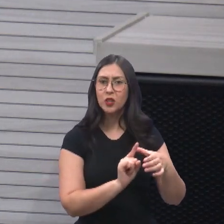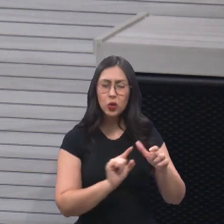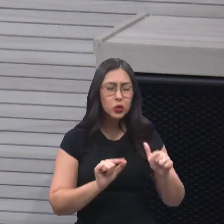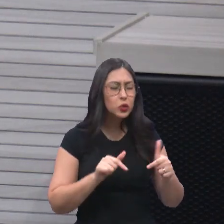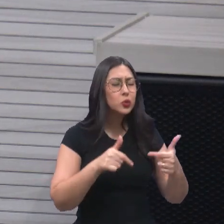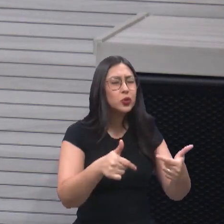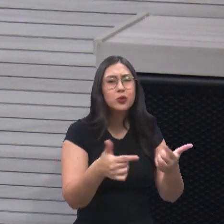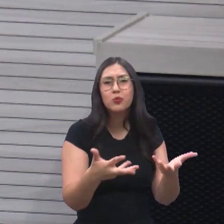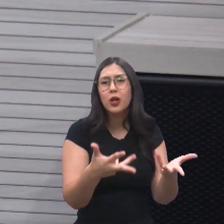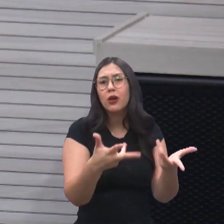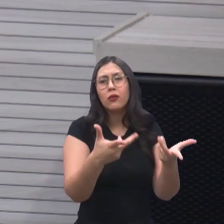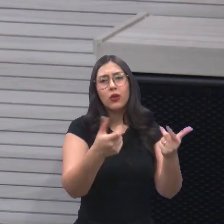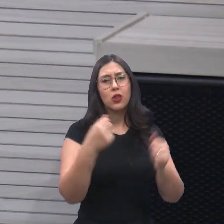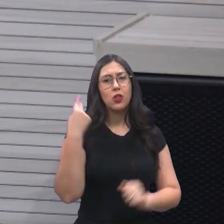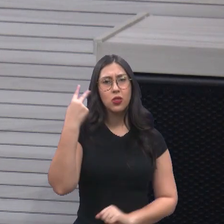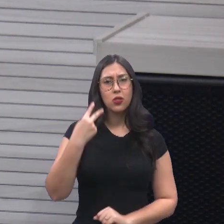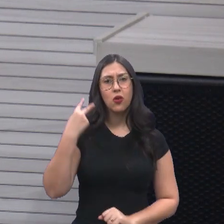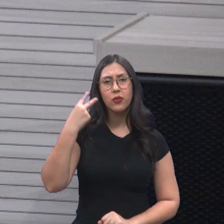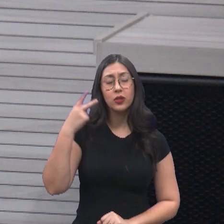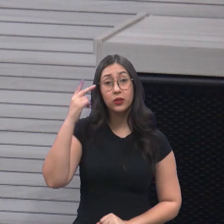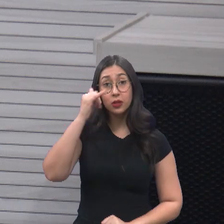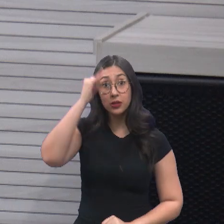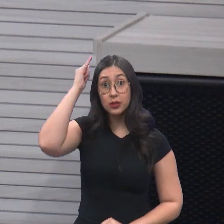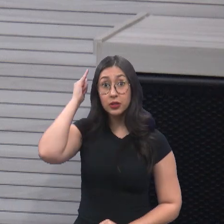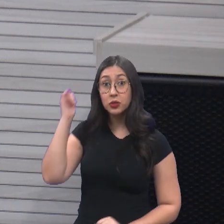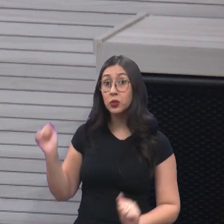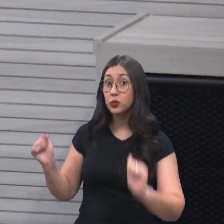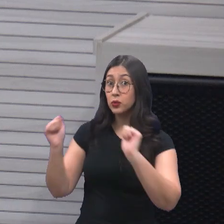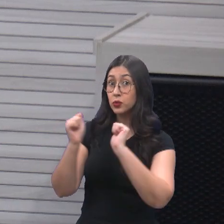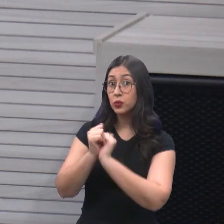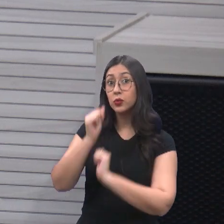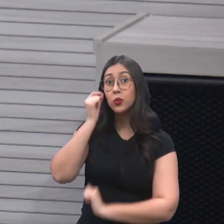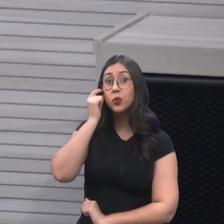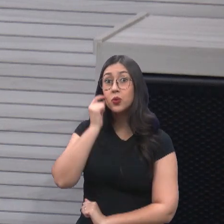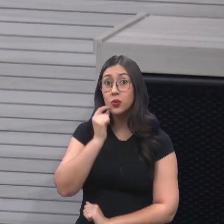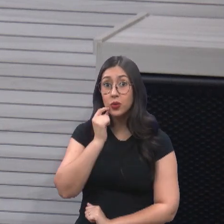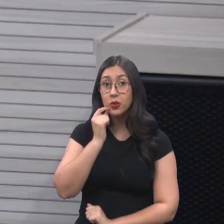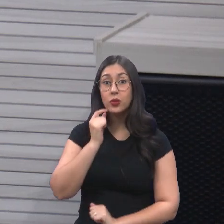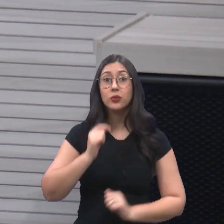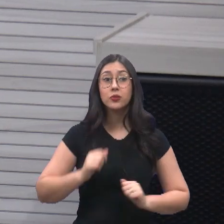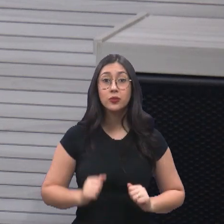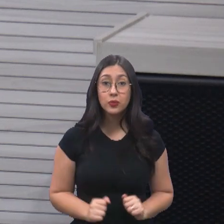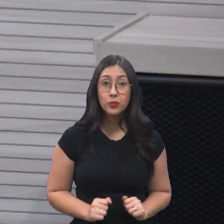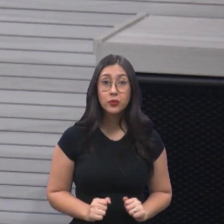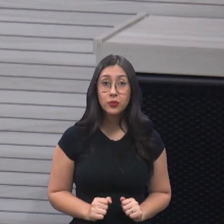iniciativa do vereador Sidney Campos e do vereador Sidney Campos e,